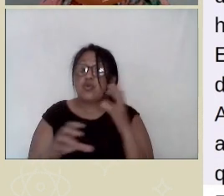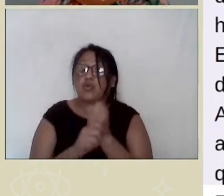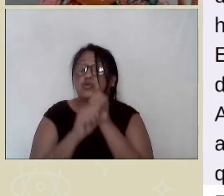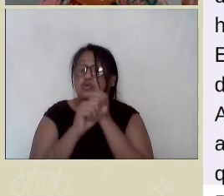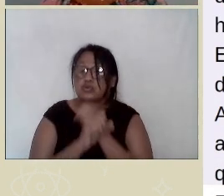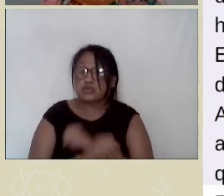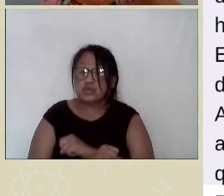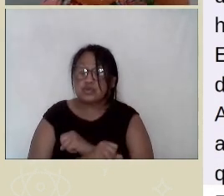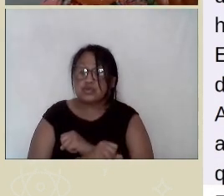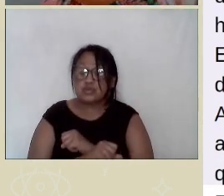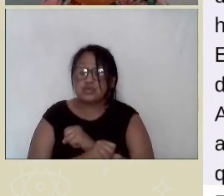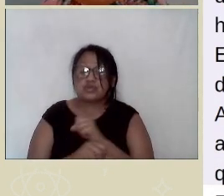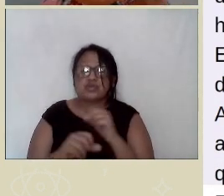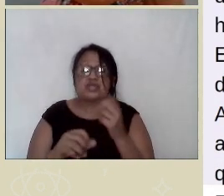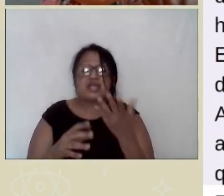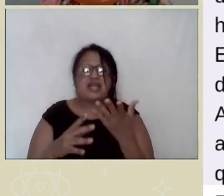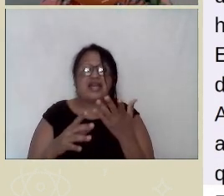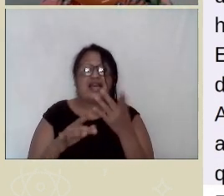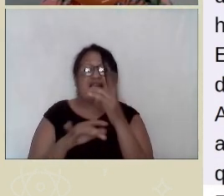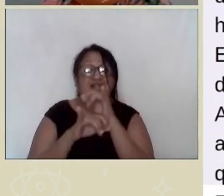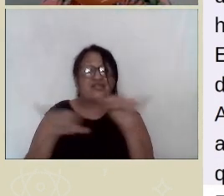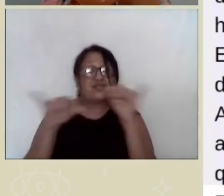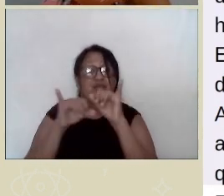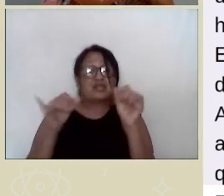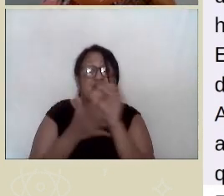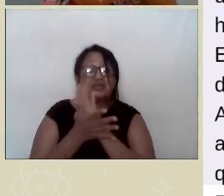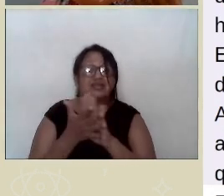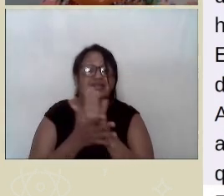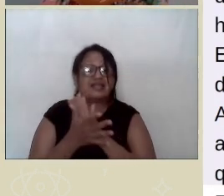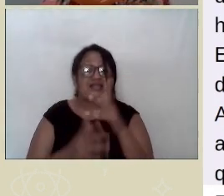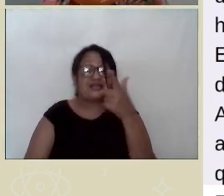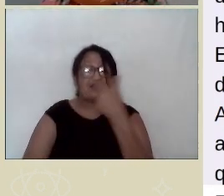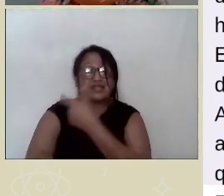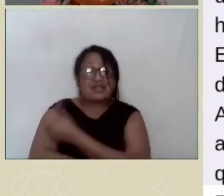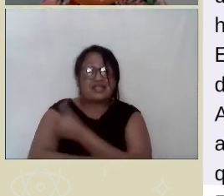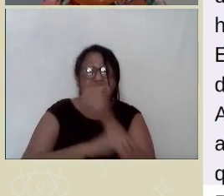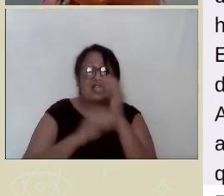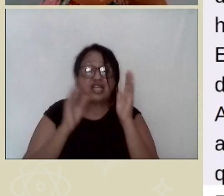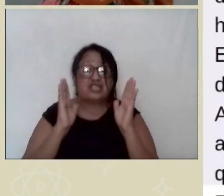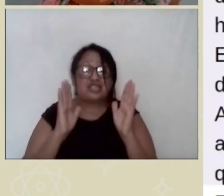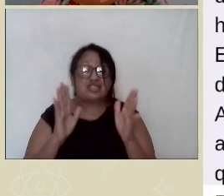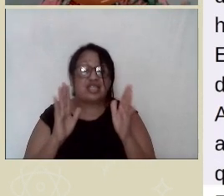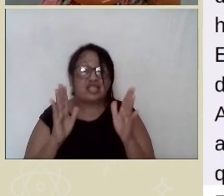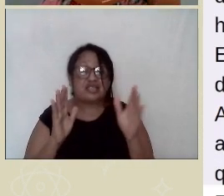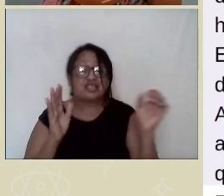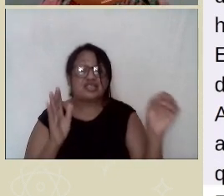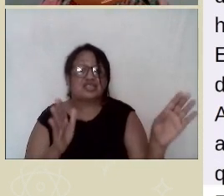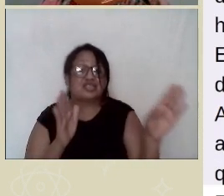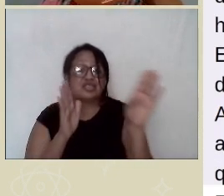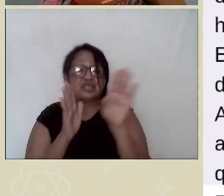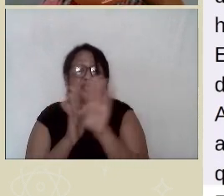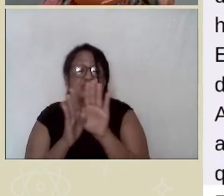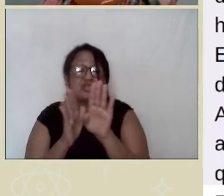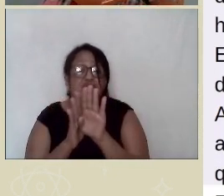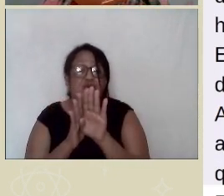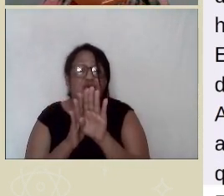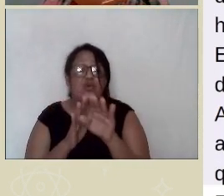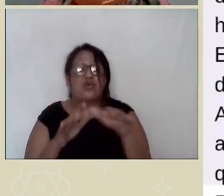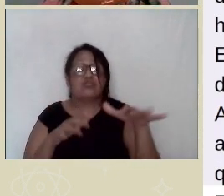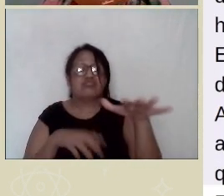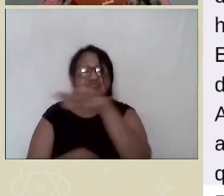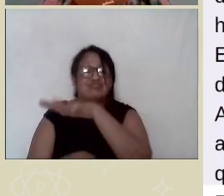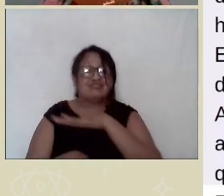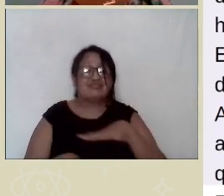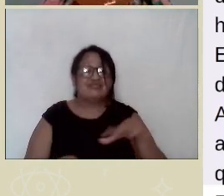vacinas né já chegou já atingiu né já se ha extendido né já atingiu a una audiencia de 59